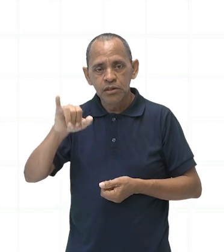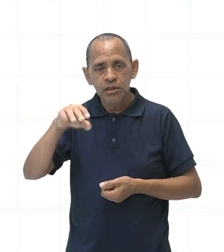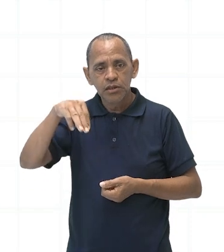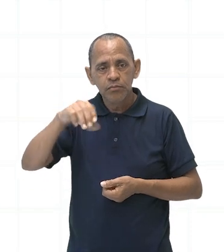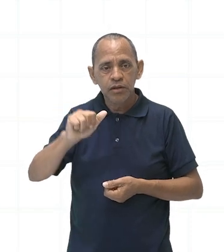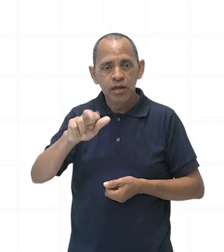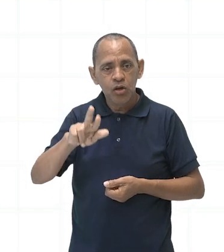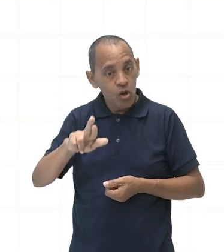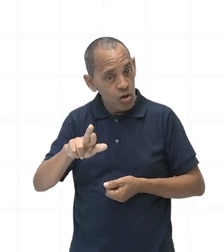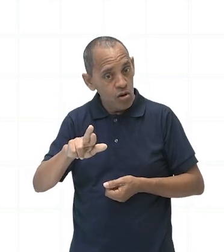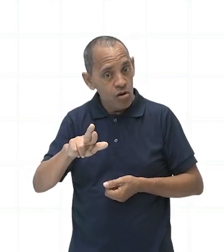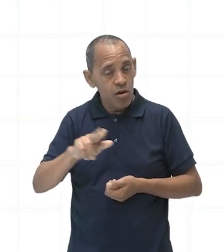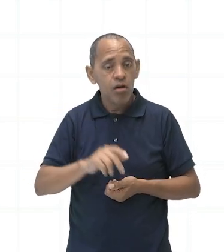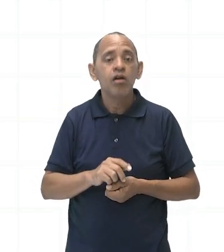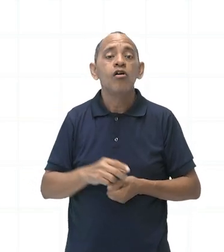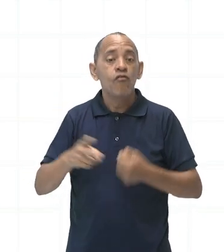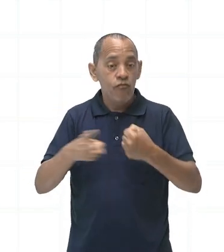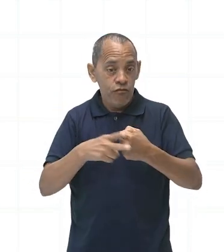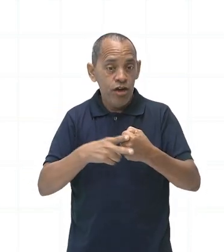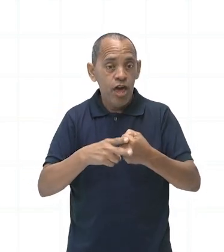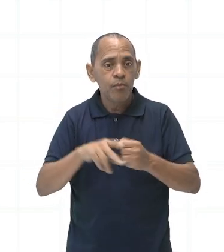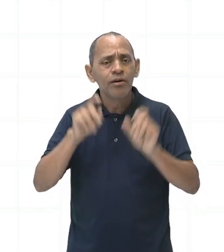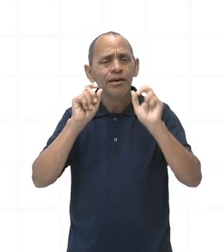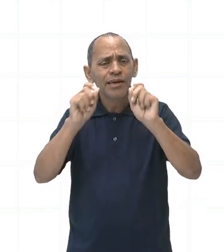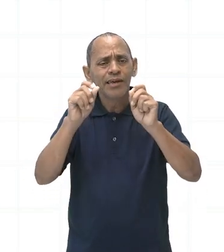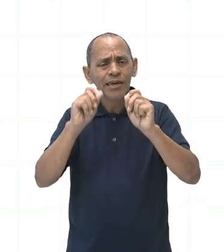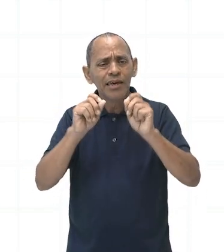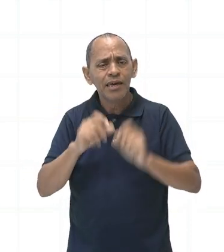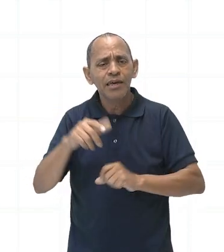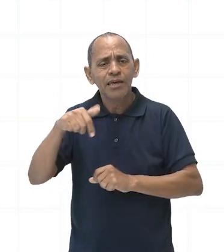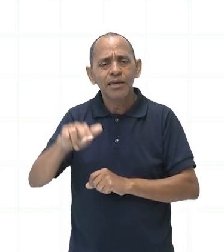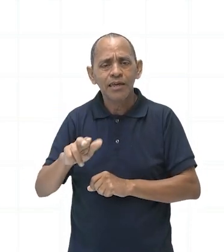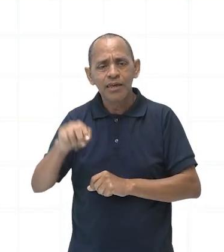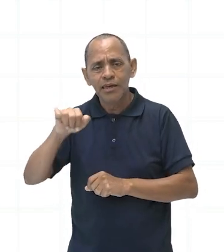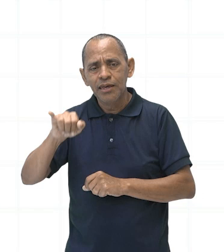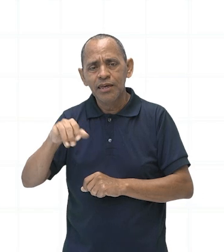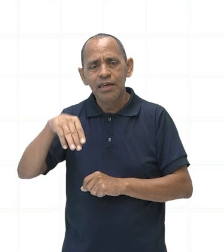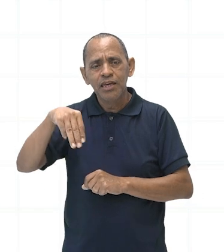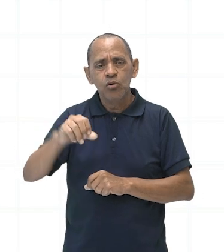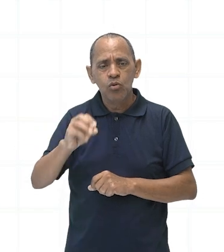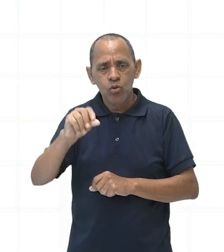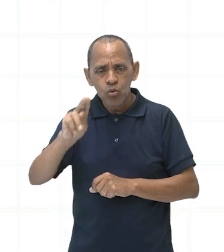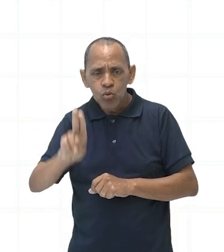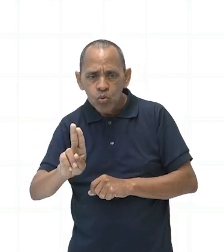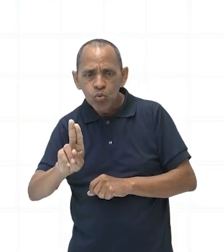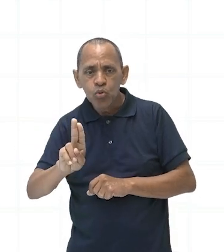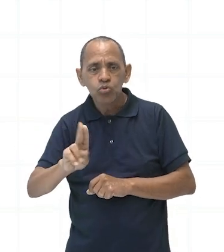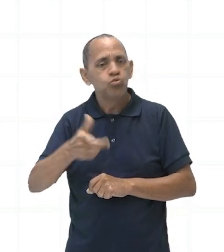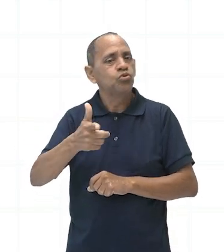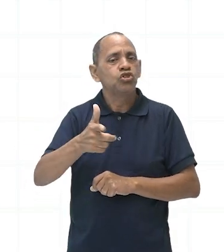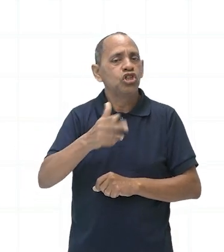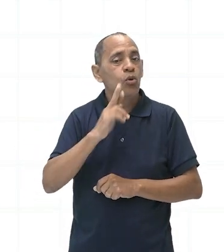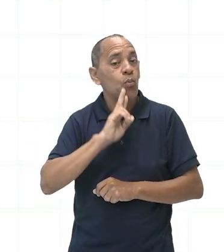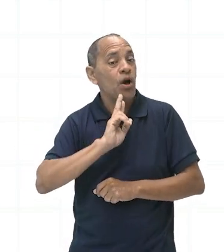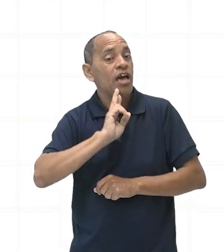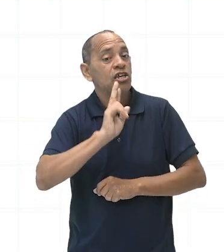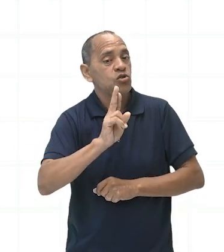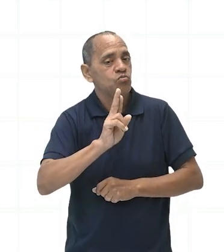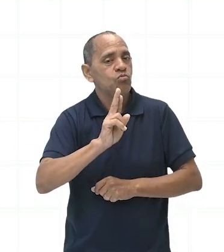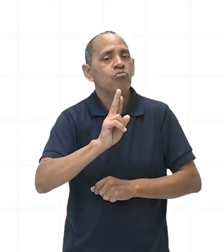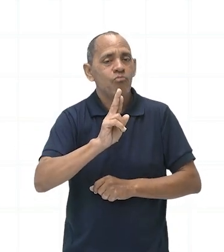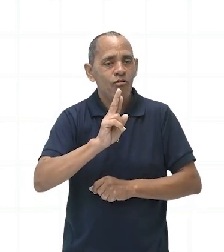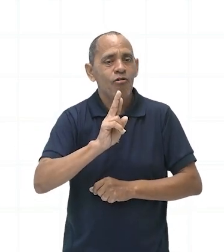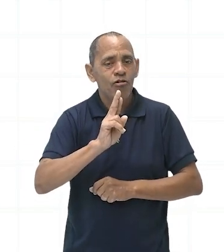pergunta, ao analisar esse verbo, gente, nós não temos uma resposta específica, ok? Então, a gente não